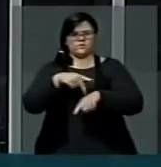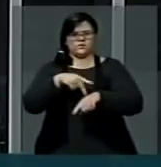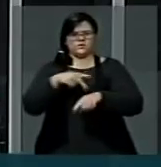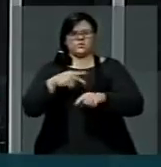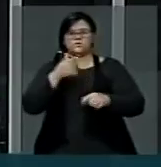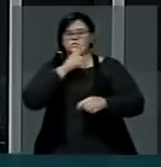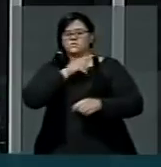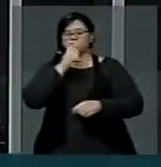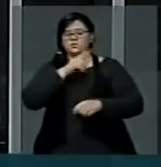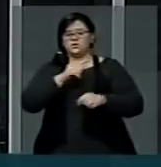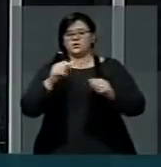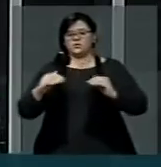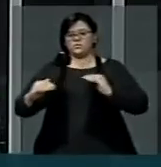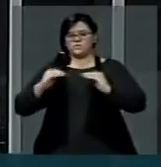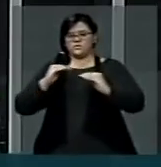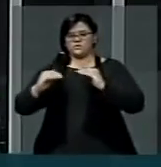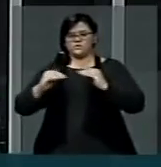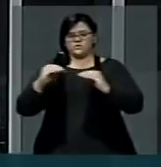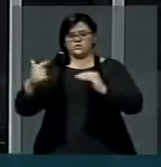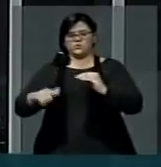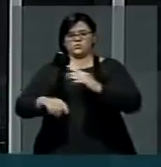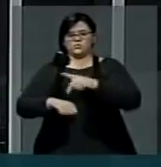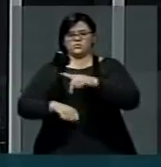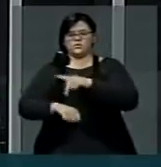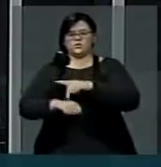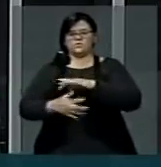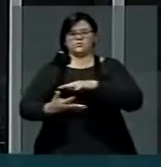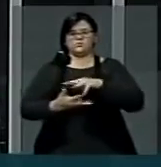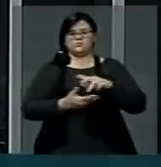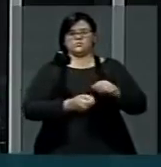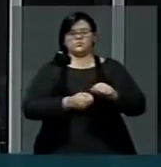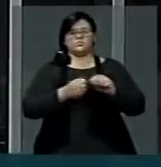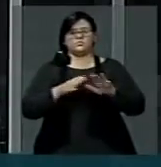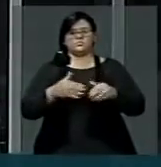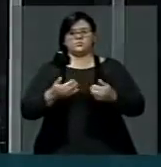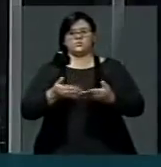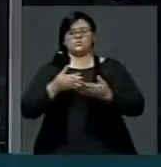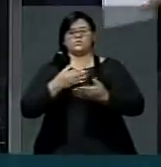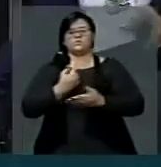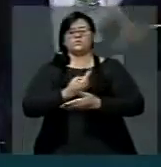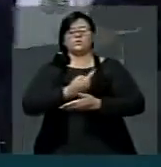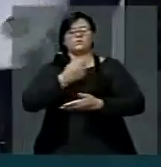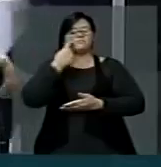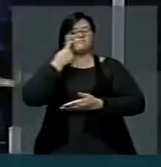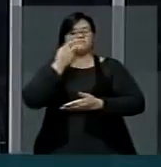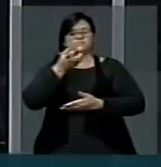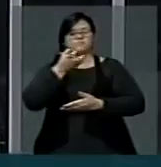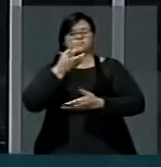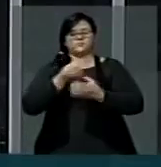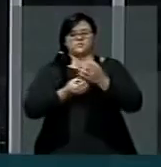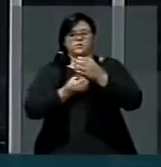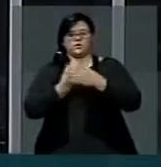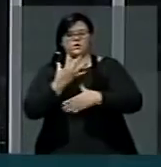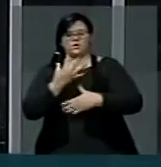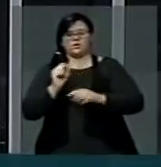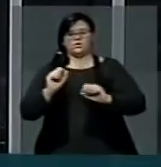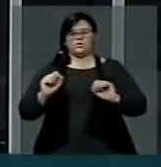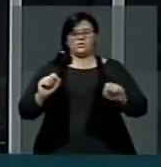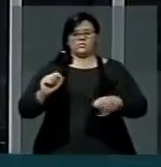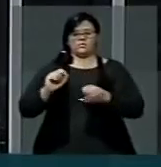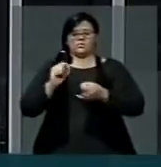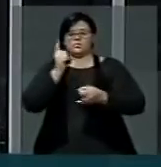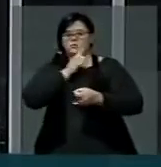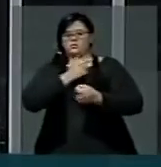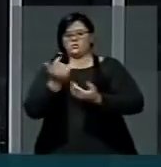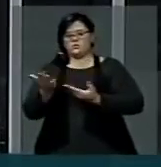em condição de competitividade com o mundo inteiro. Nós precisamos de criar oportunidade, sobretudo para que a nossa